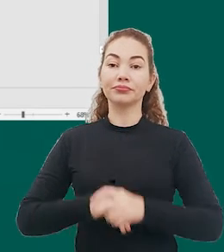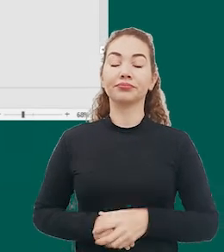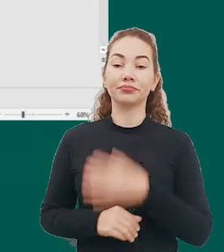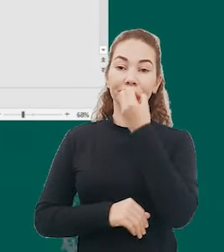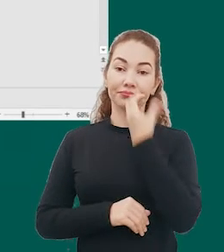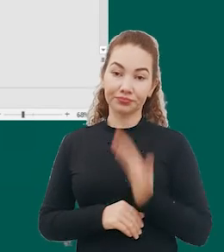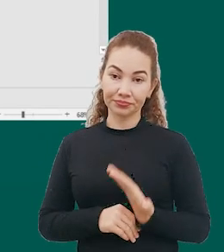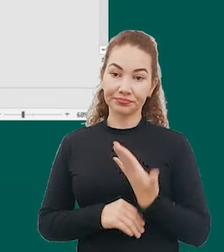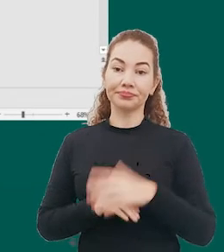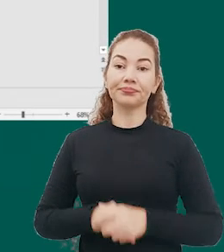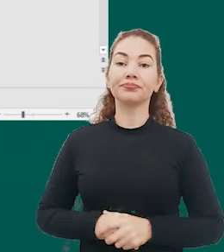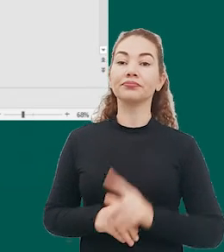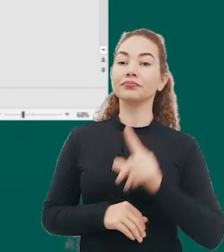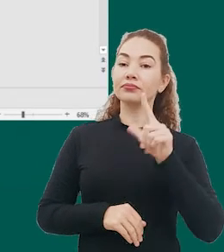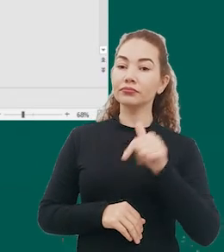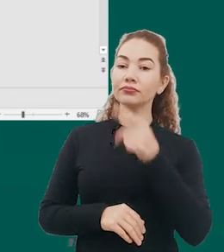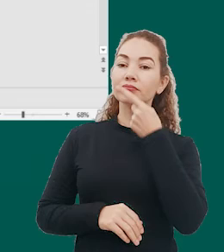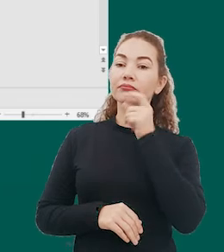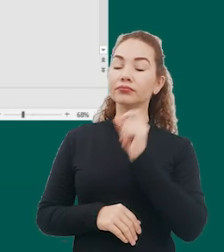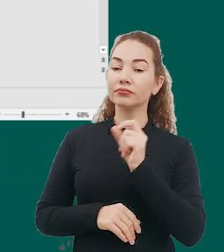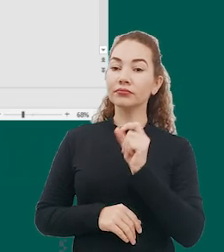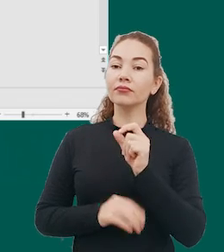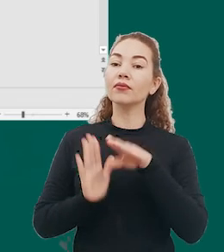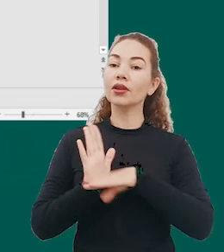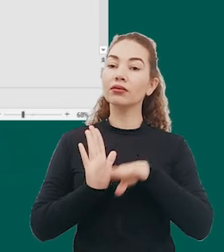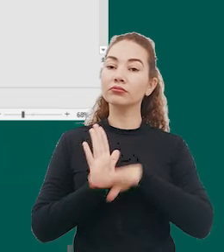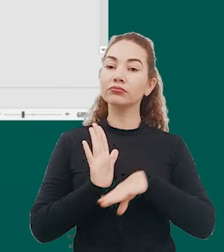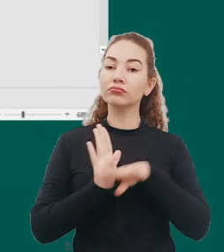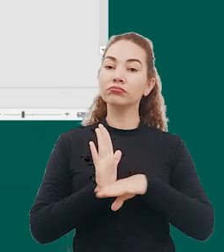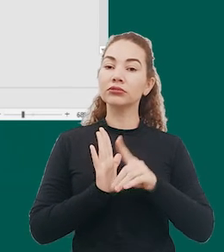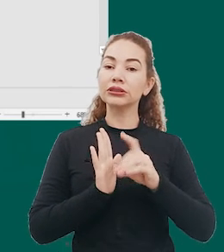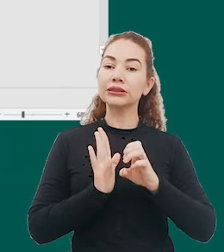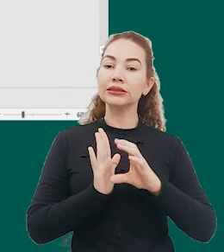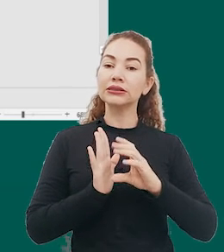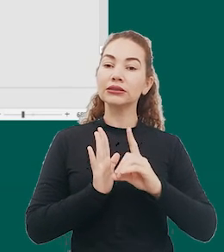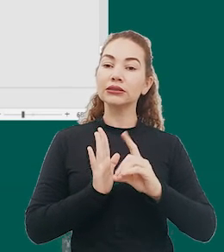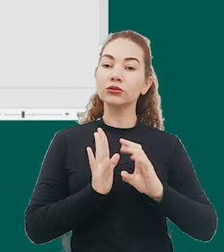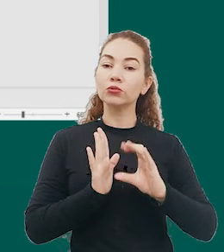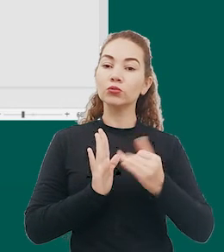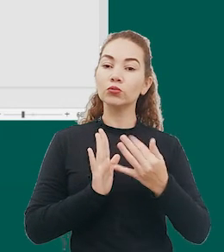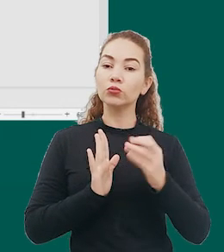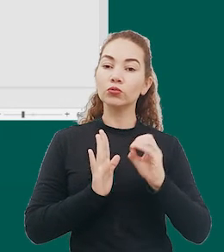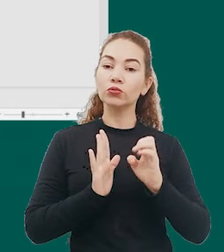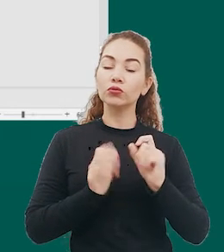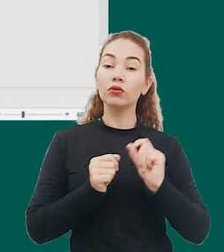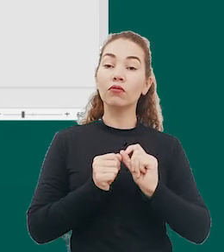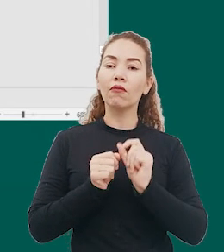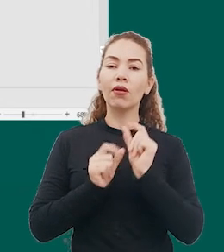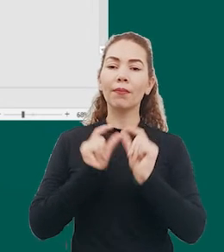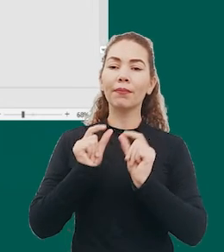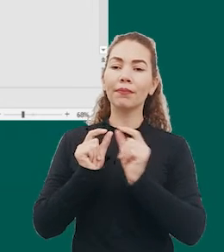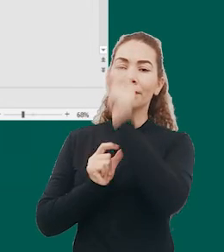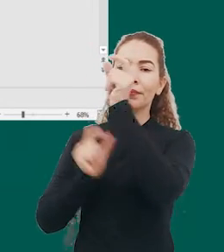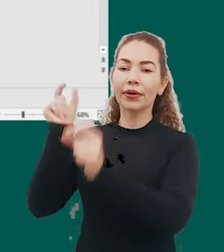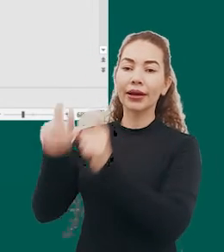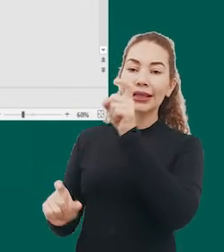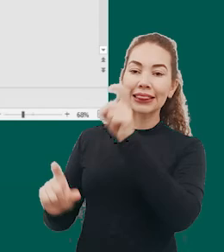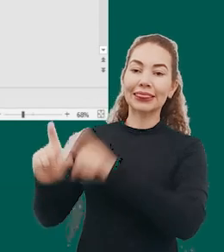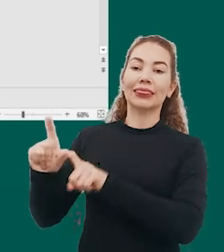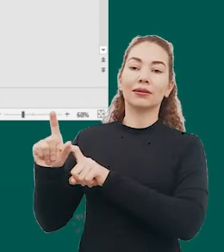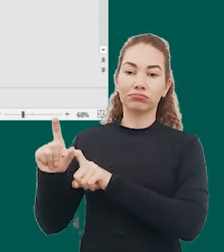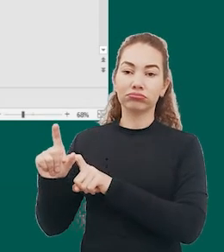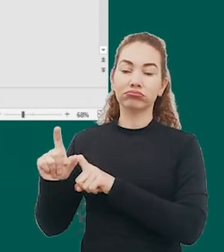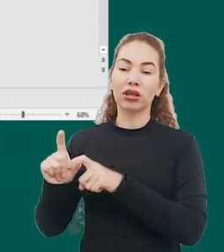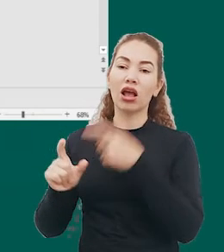Bom, depois de nós falarmos das deduções, vamos falar um pouquinho sobre os dependentes, pessoal. Eu não